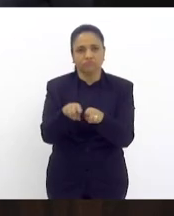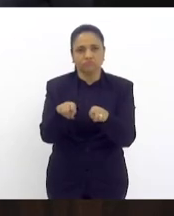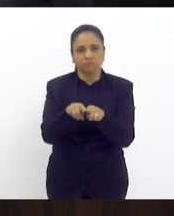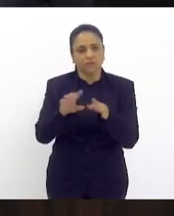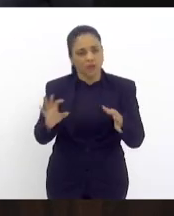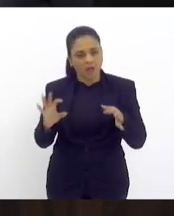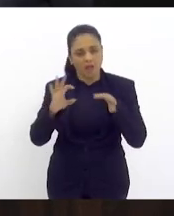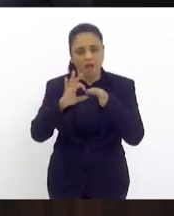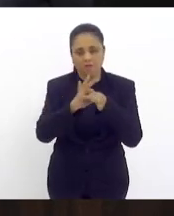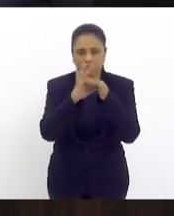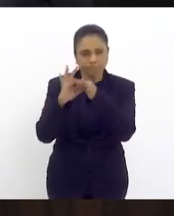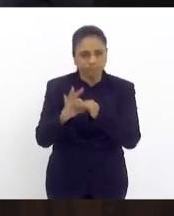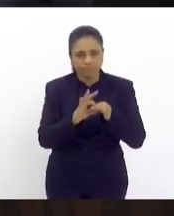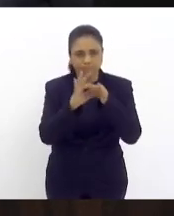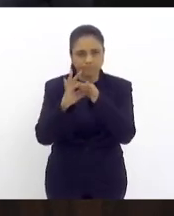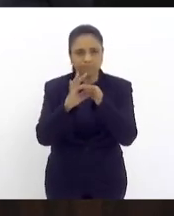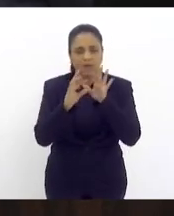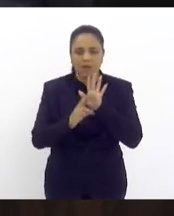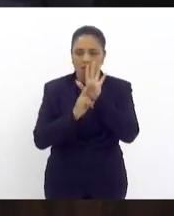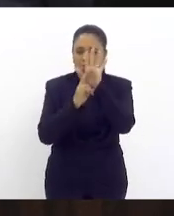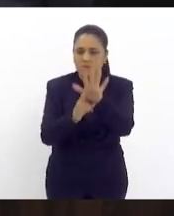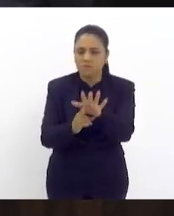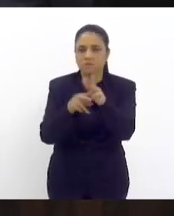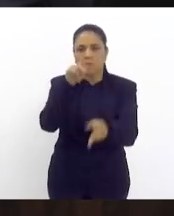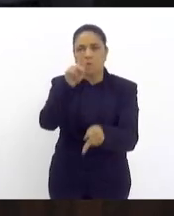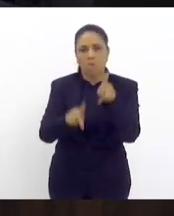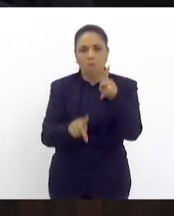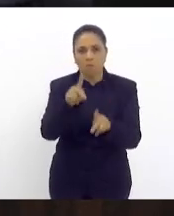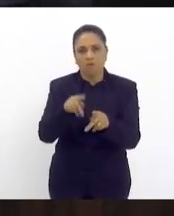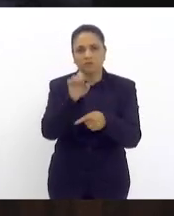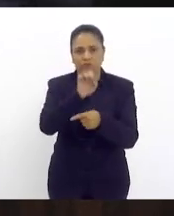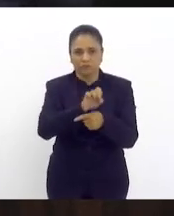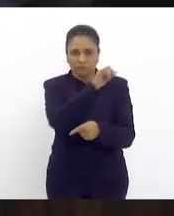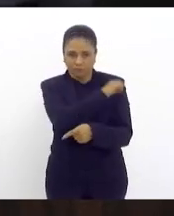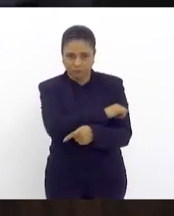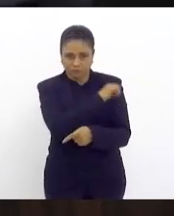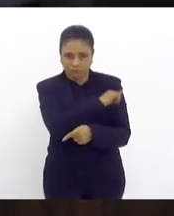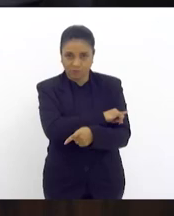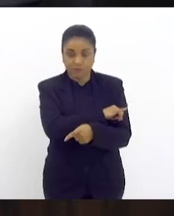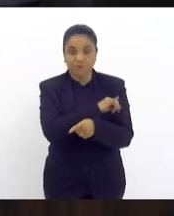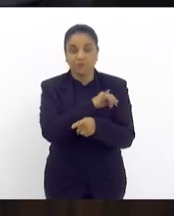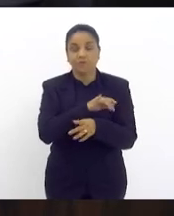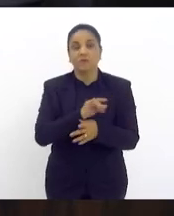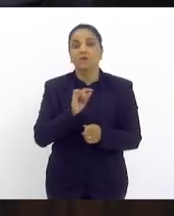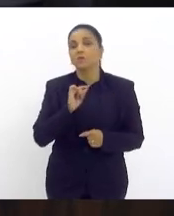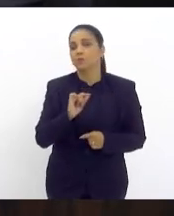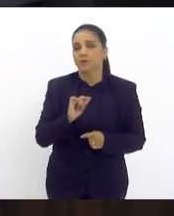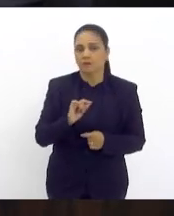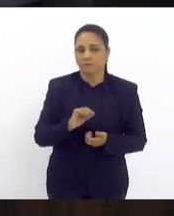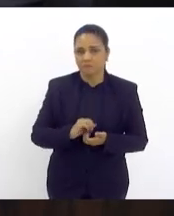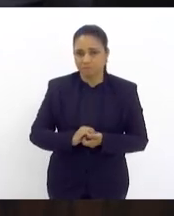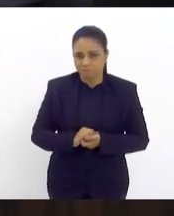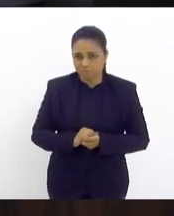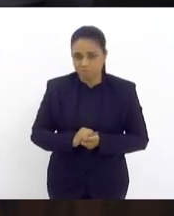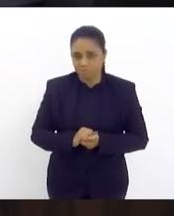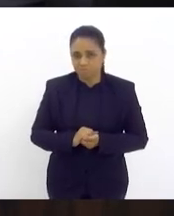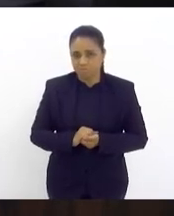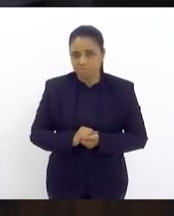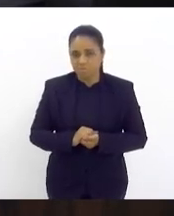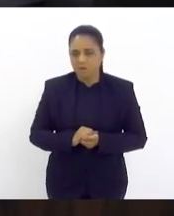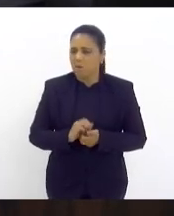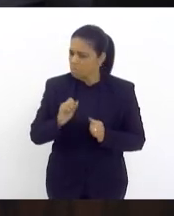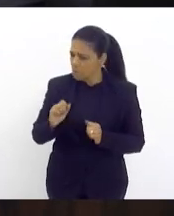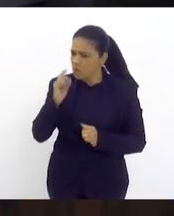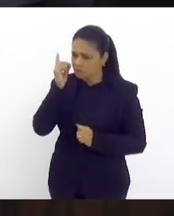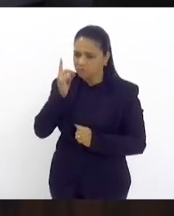estar sempre alinhado para que a gente possa estar representando bem o nosso Estado do Rio de Janeiro e sendo o melhor do que o pode falar meu